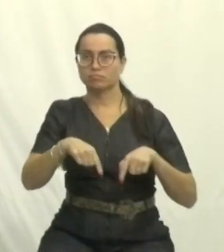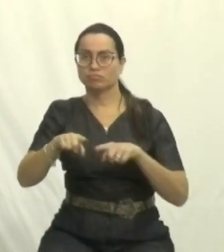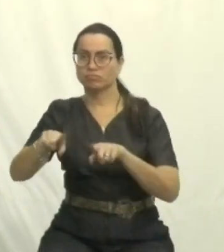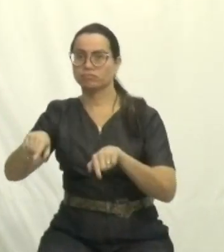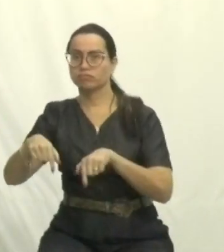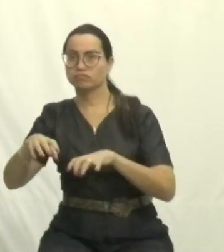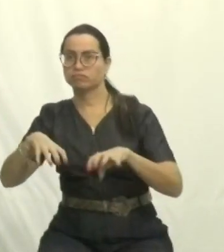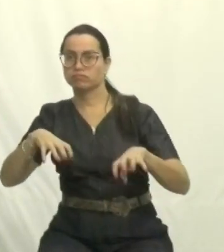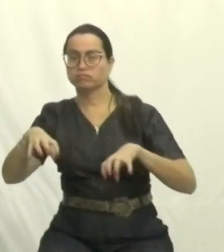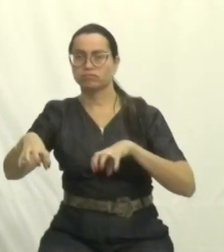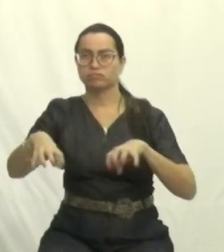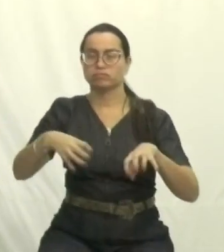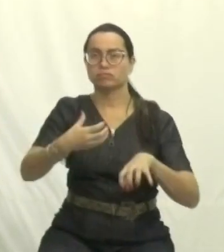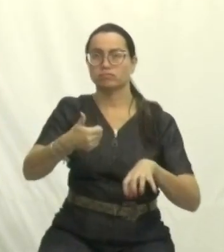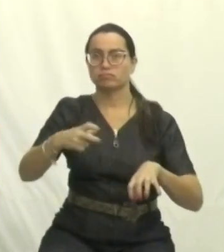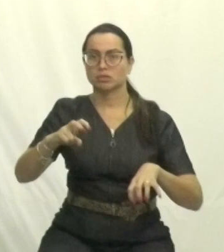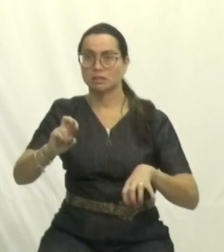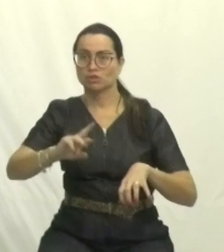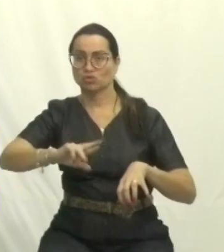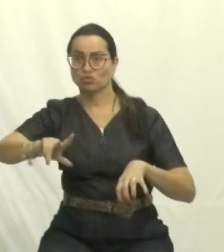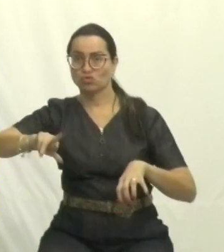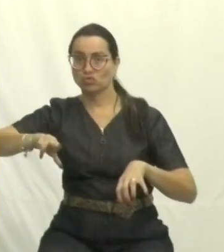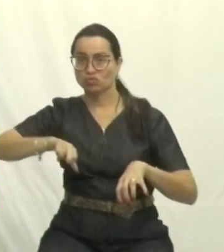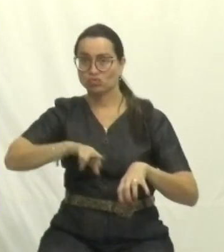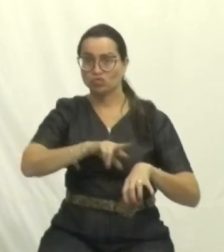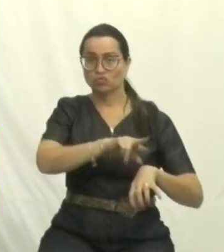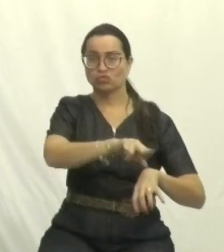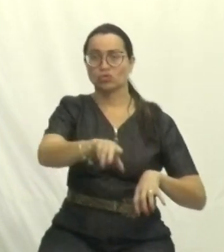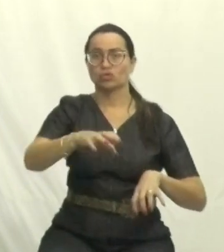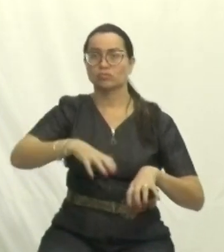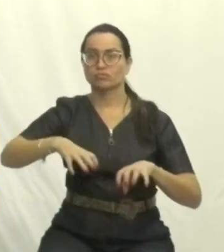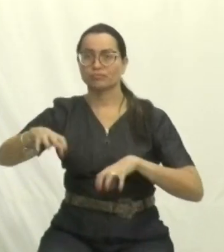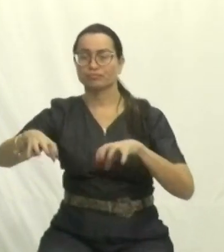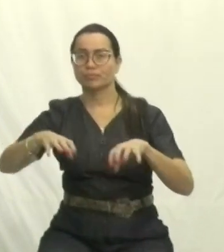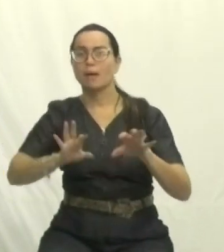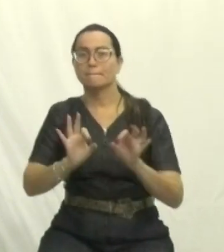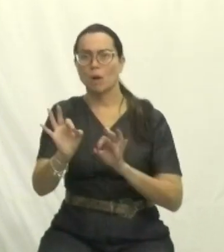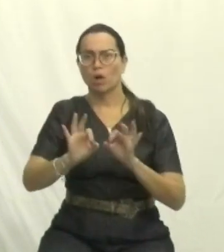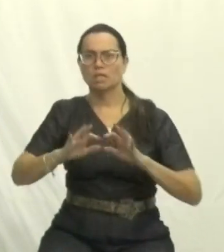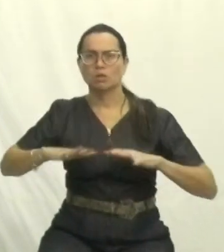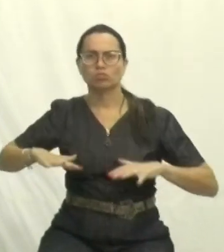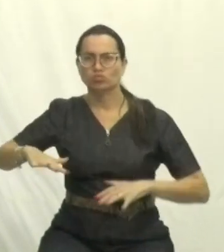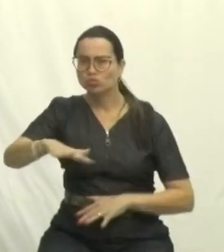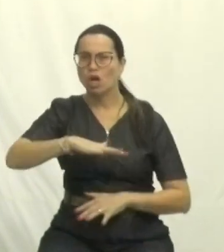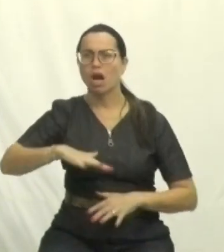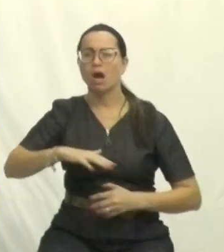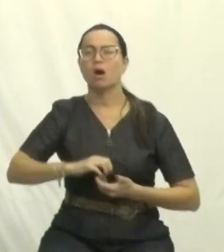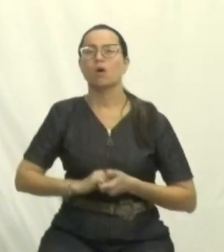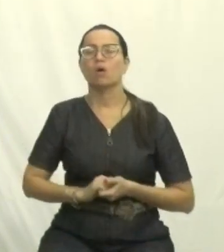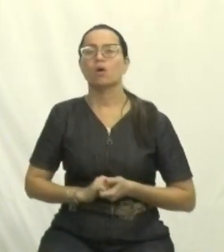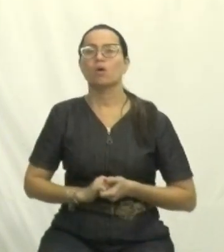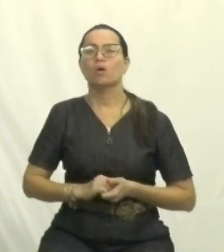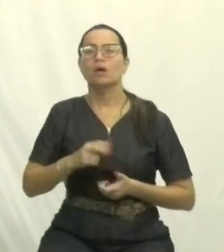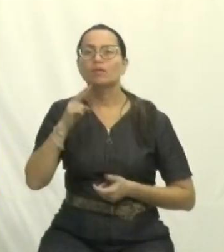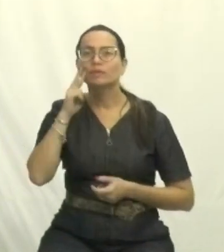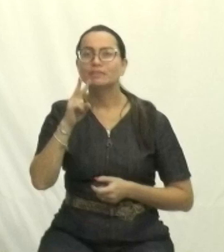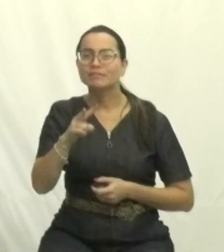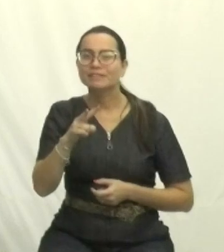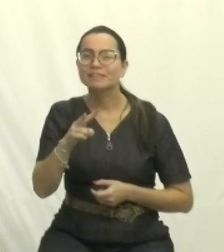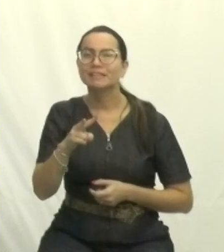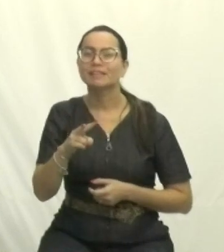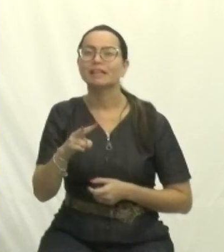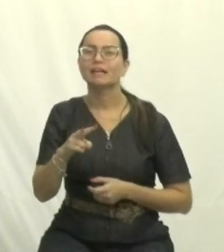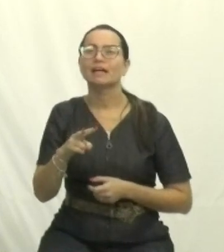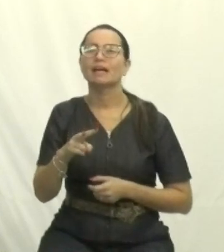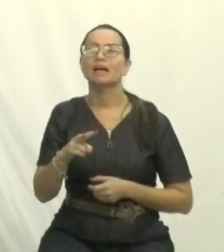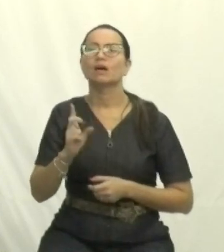para melhor comando e orientações, organização em geral. E o 4º Batalhão, se os senhores verem ali, é o mais ao